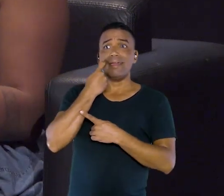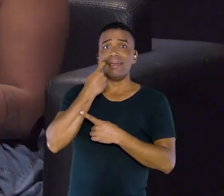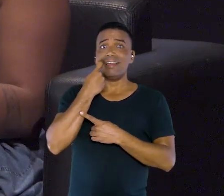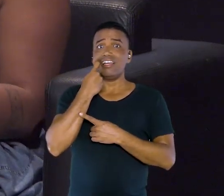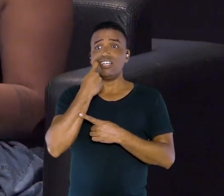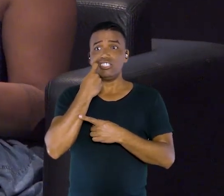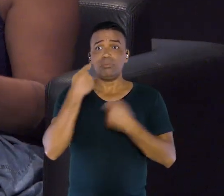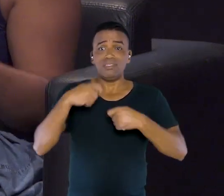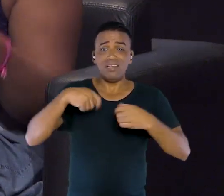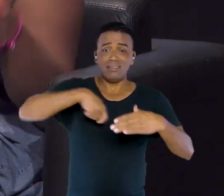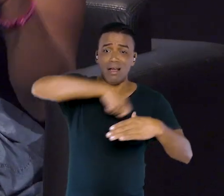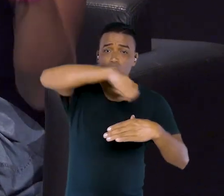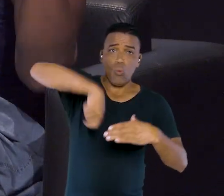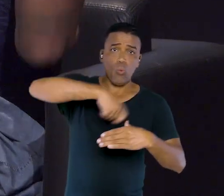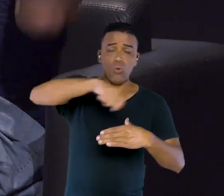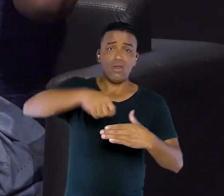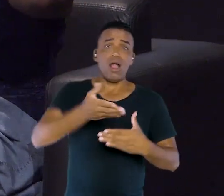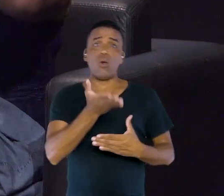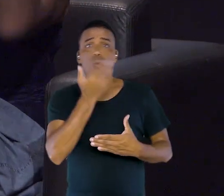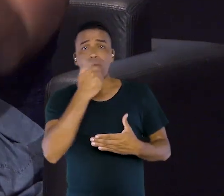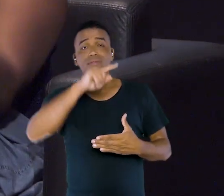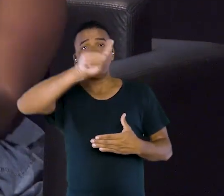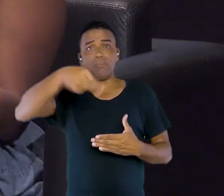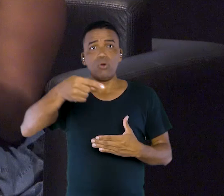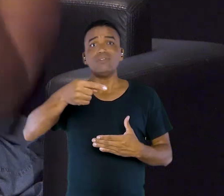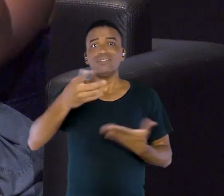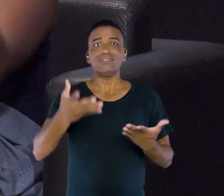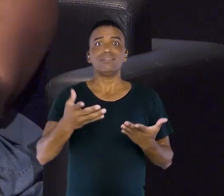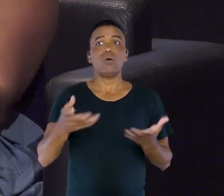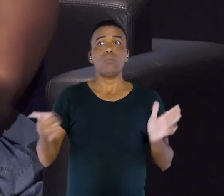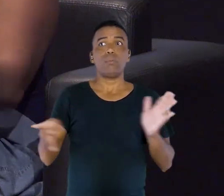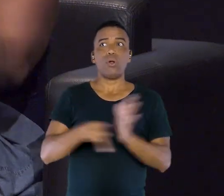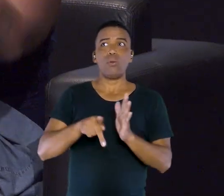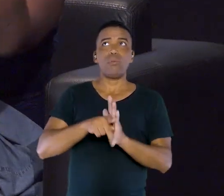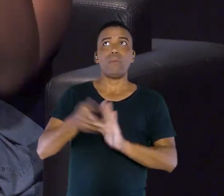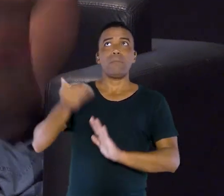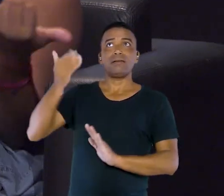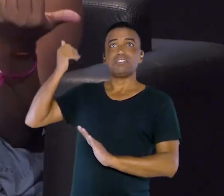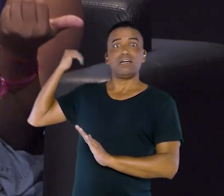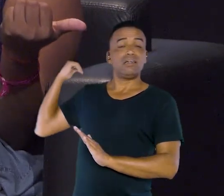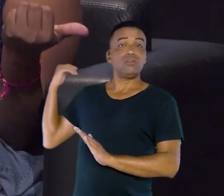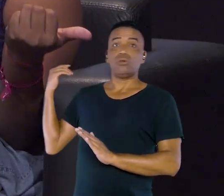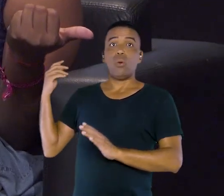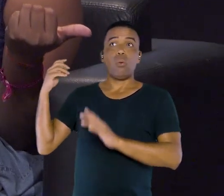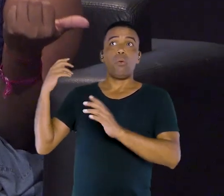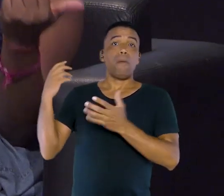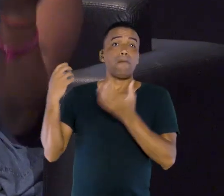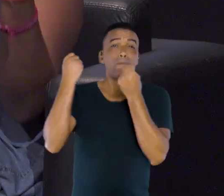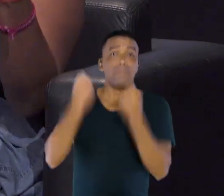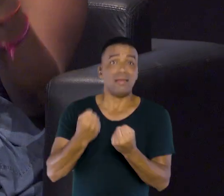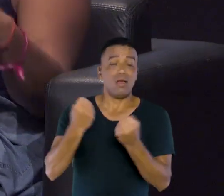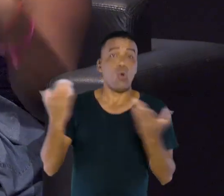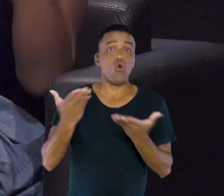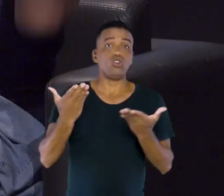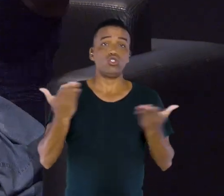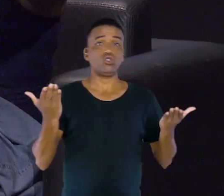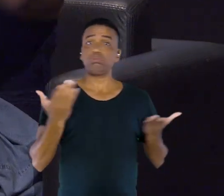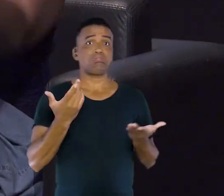peixe cru, por que hoje a gente carrega aturá, antigamente a gente não carregava.